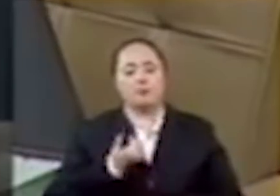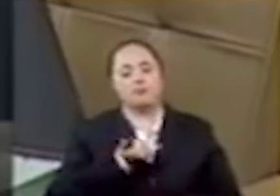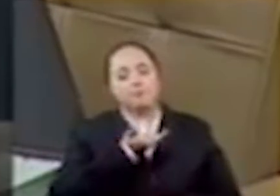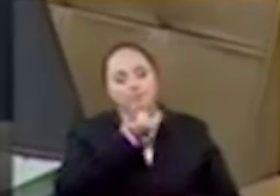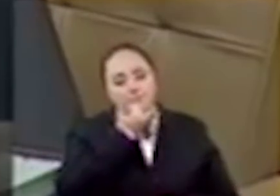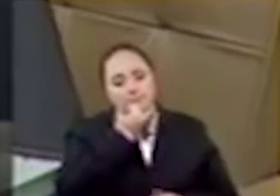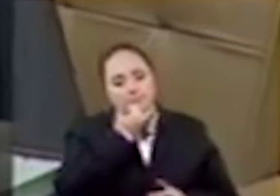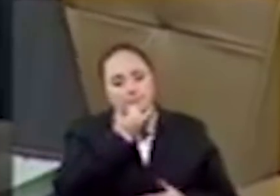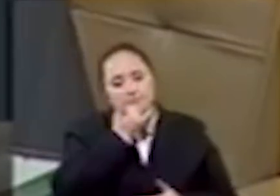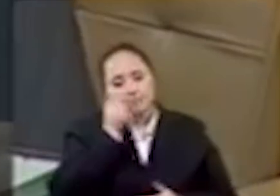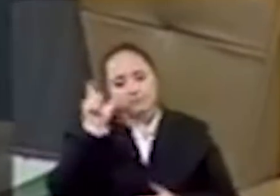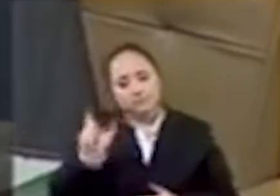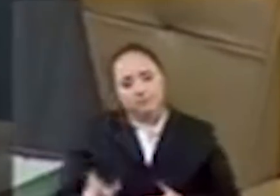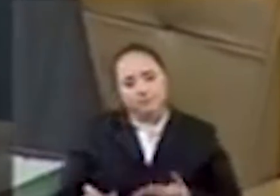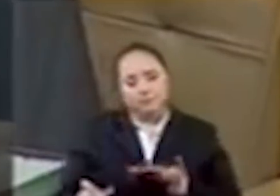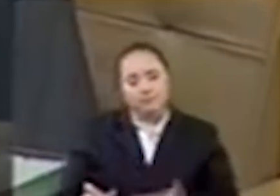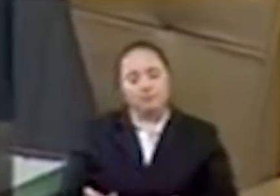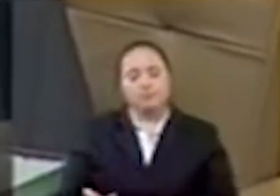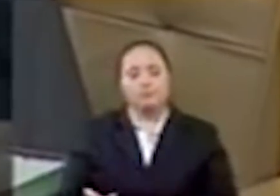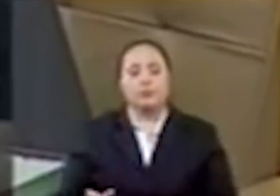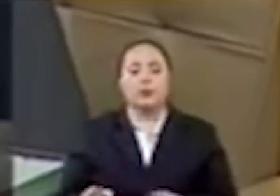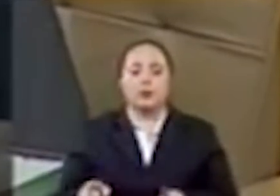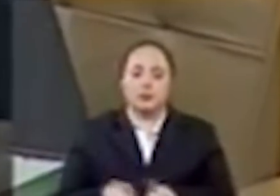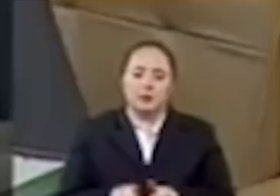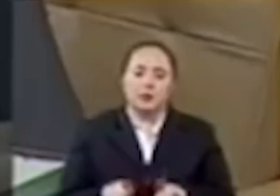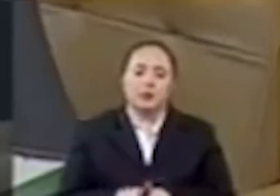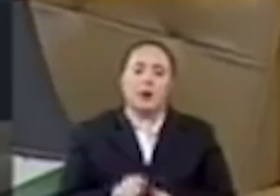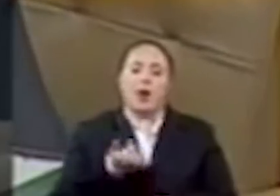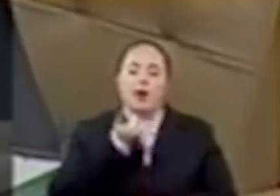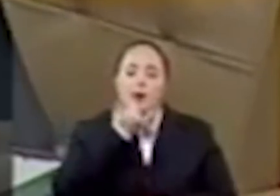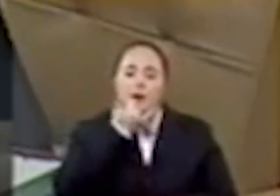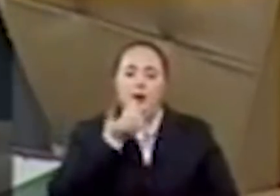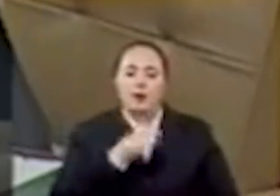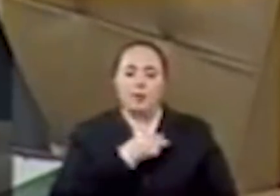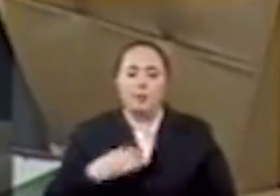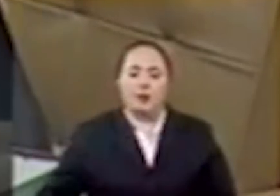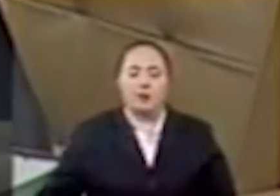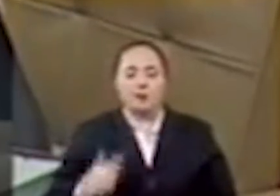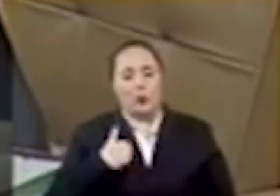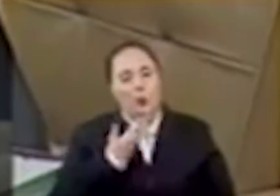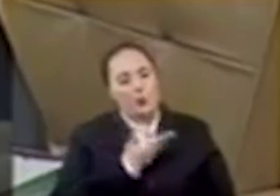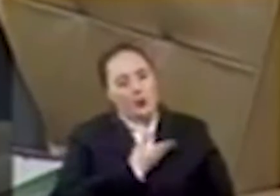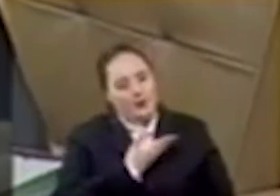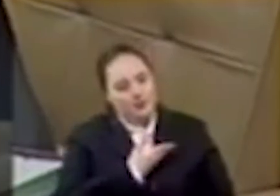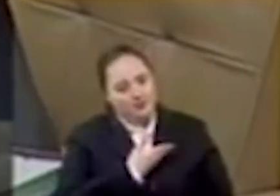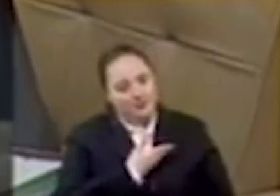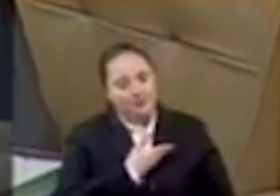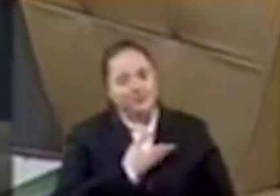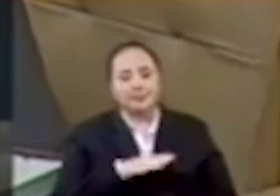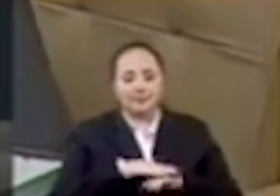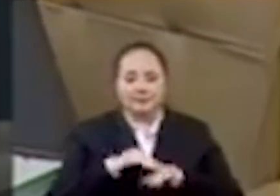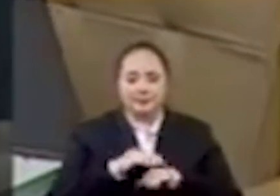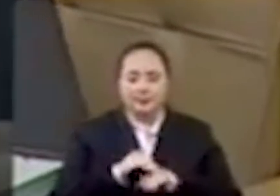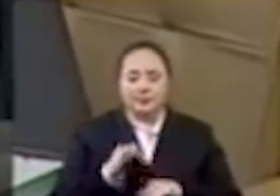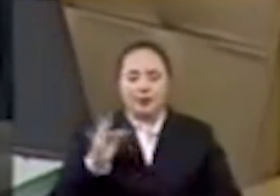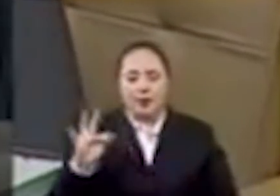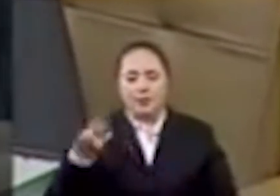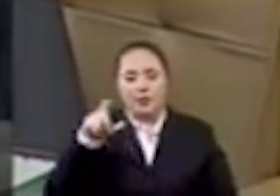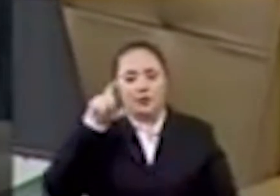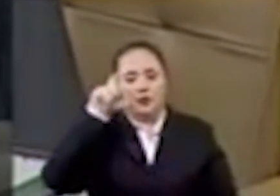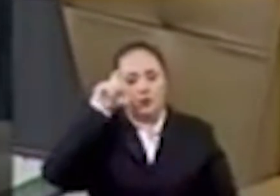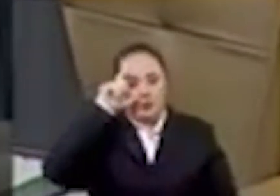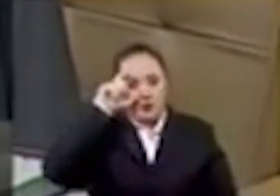à sua excelência. E a vênia pedida também se estende ao meu querido ministro Fachin,